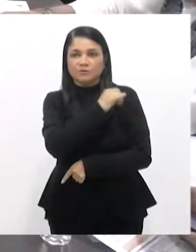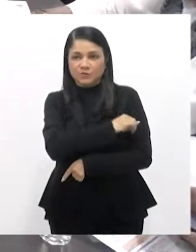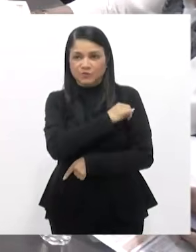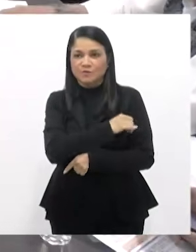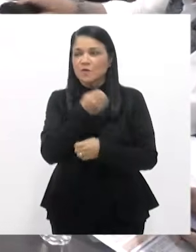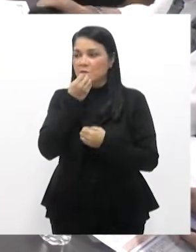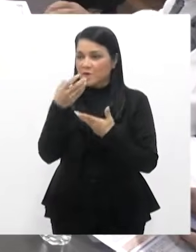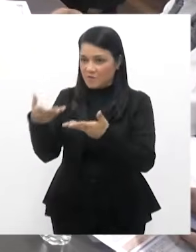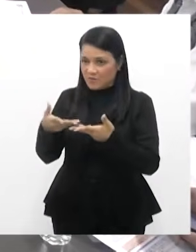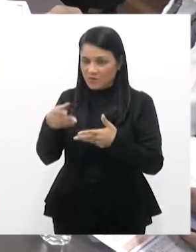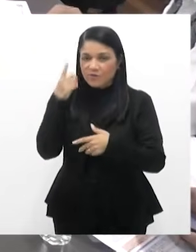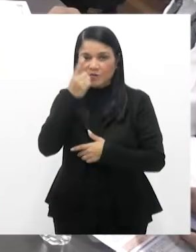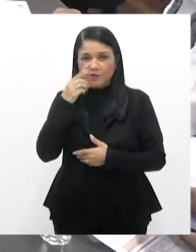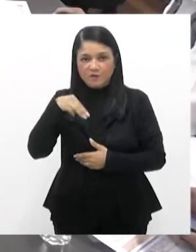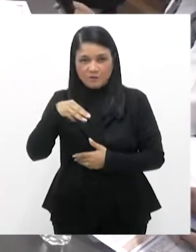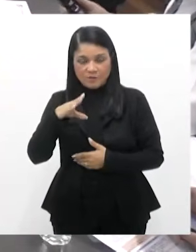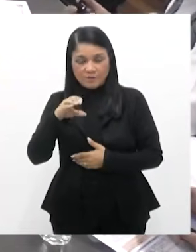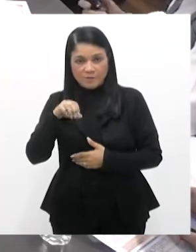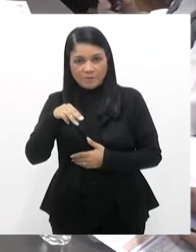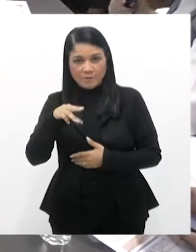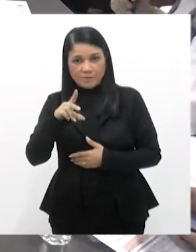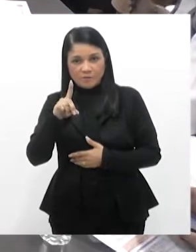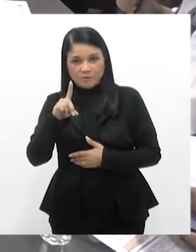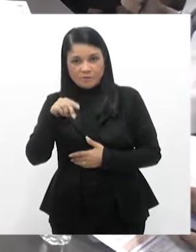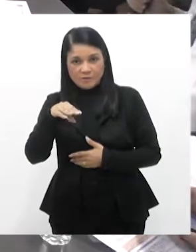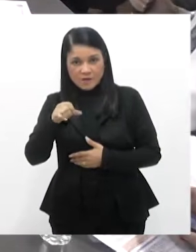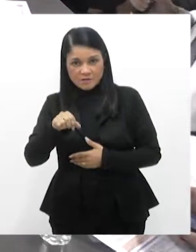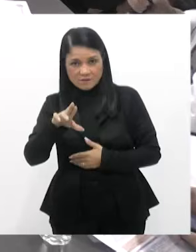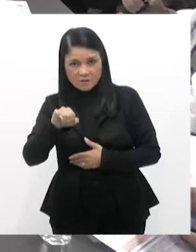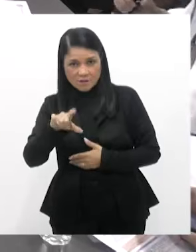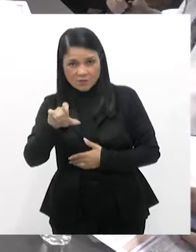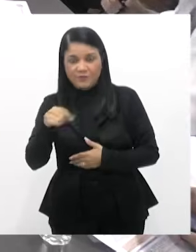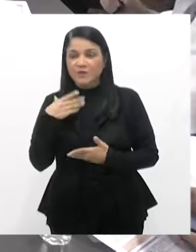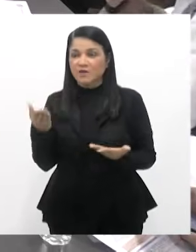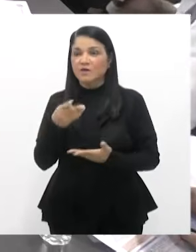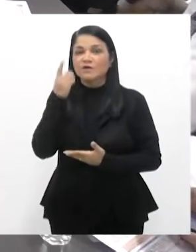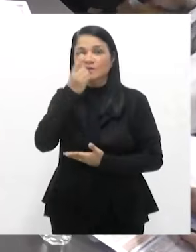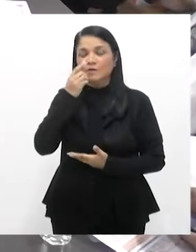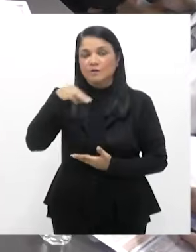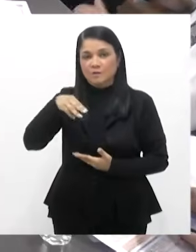Seja bem-vindo. Parabéns pelo trabalho. Deputado Carlos Mink. Presidente Amorim,